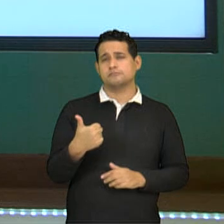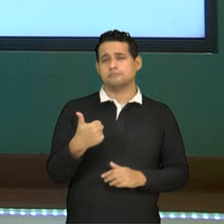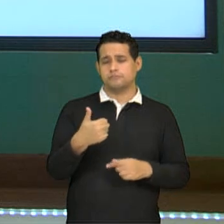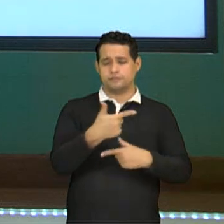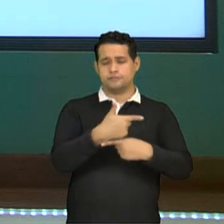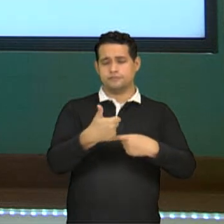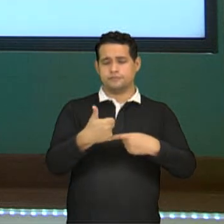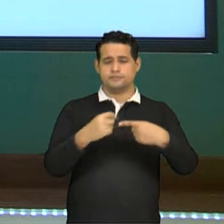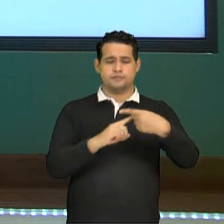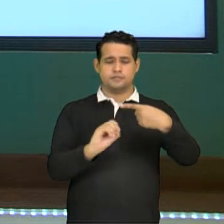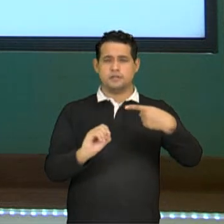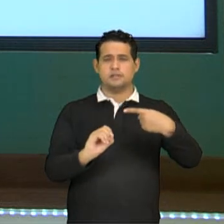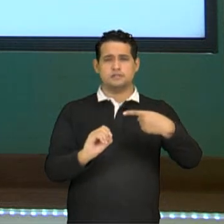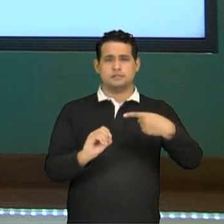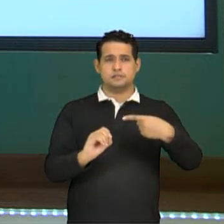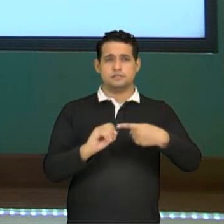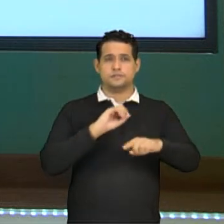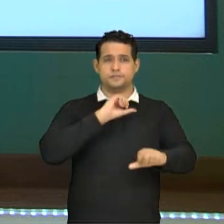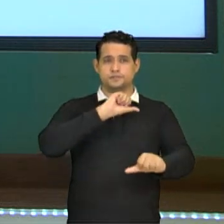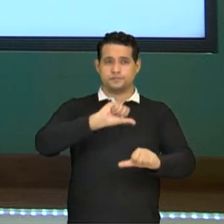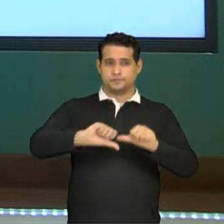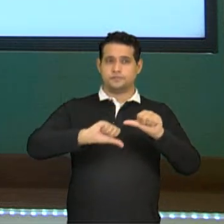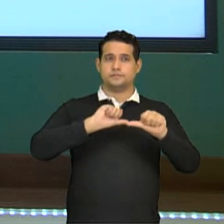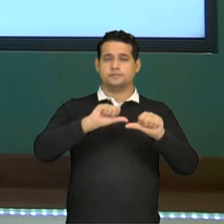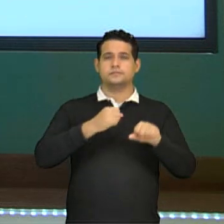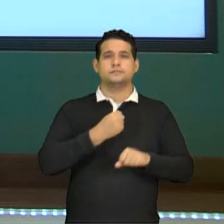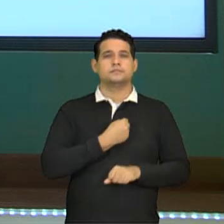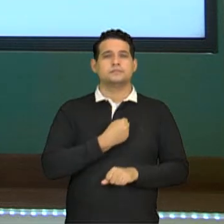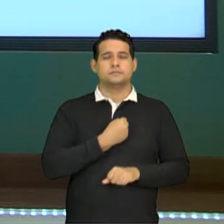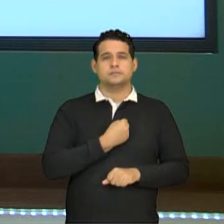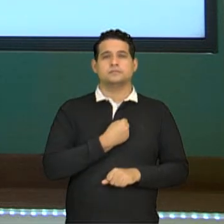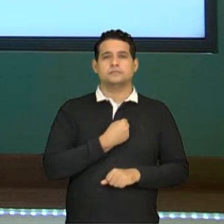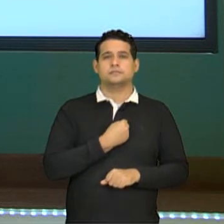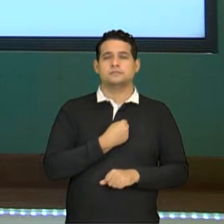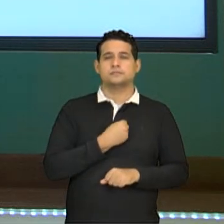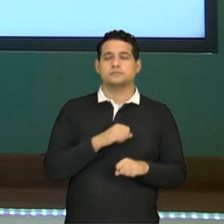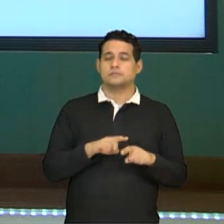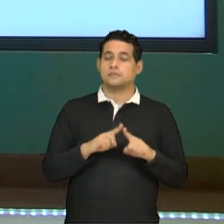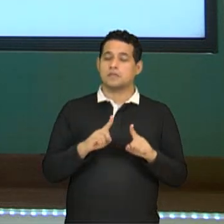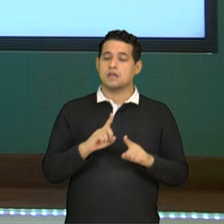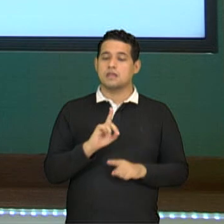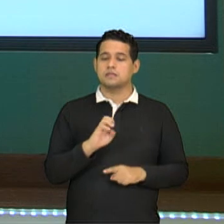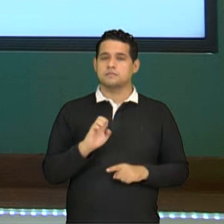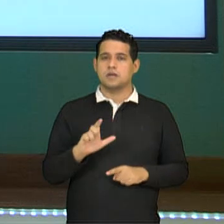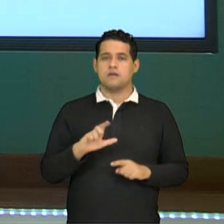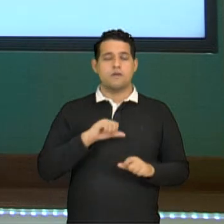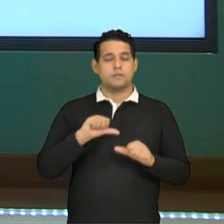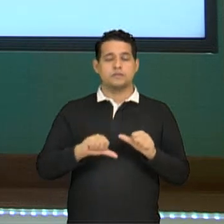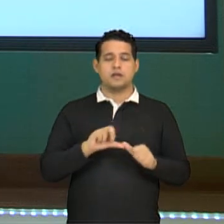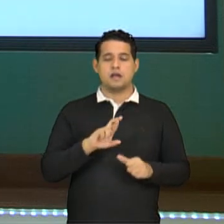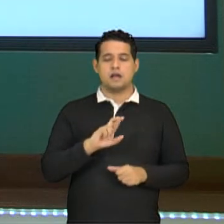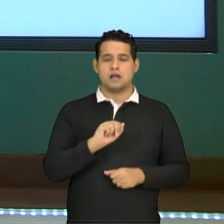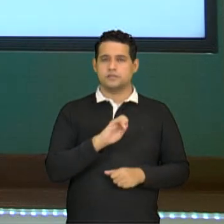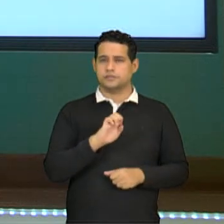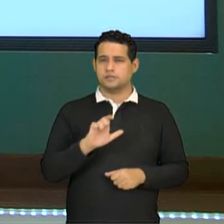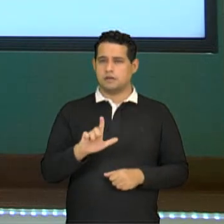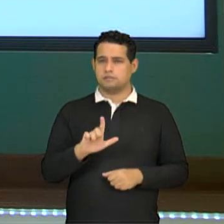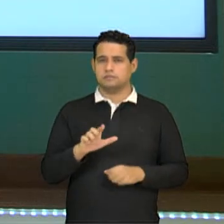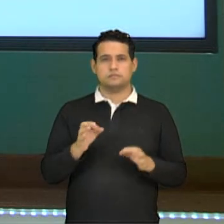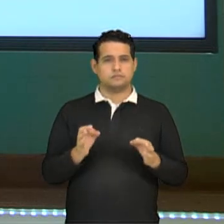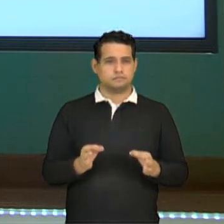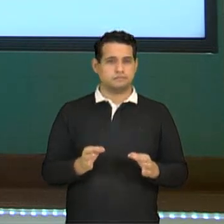sobre 10. Então, transforme esse número racional decimal em racional